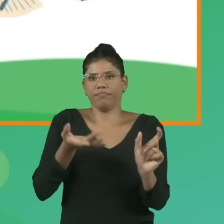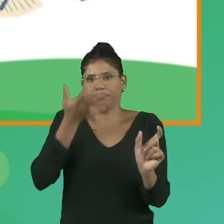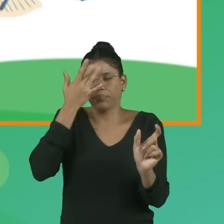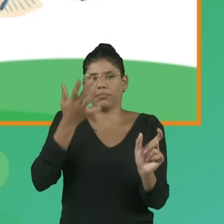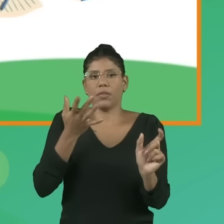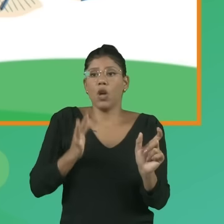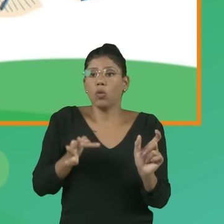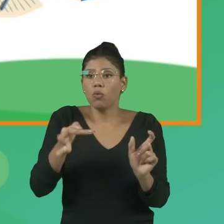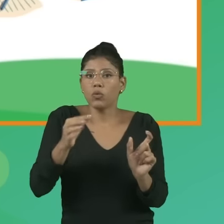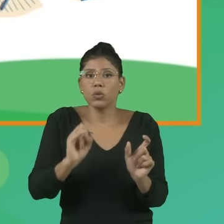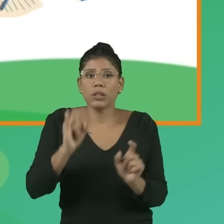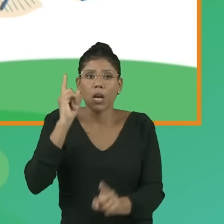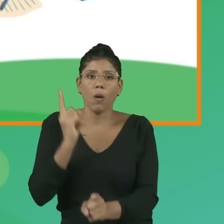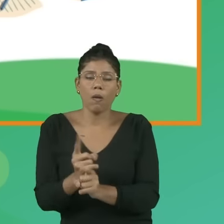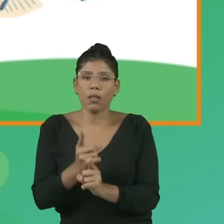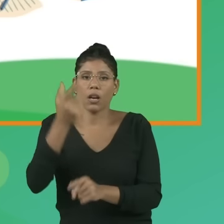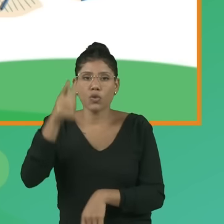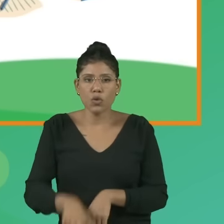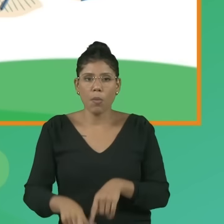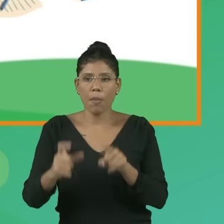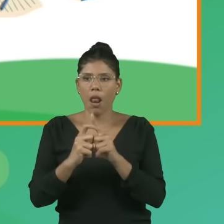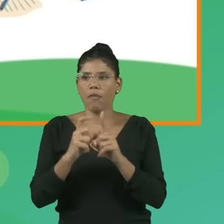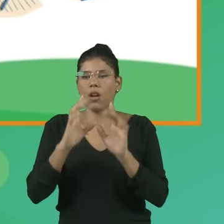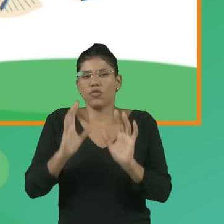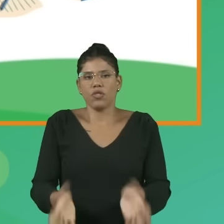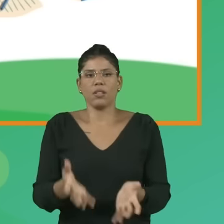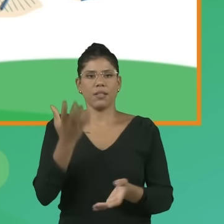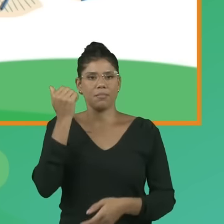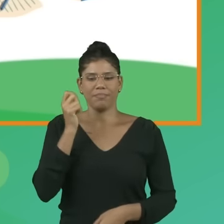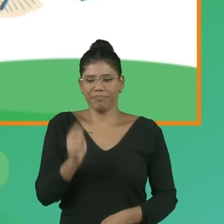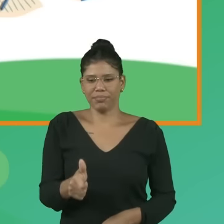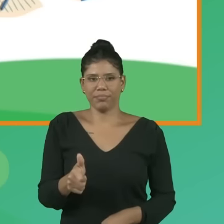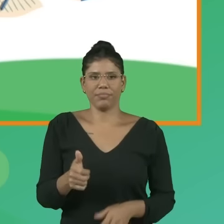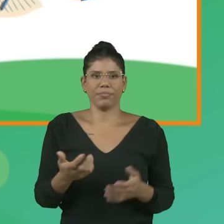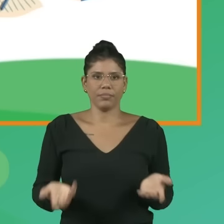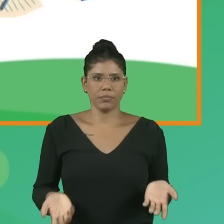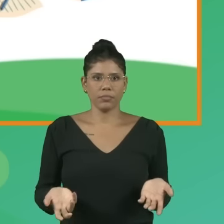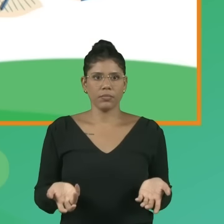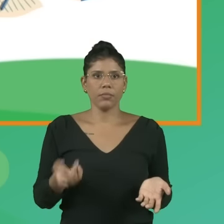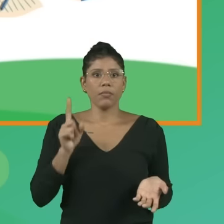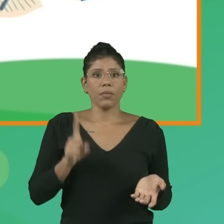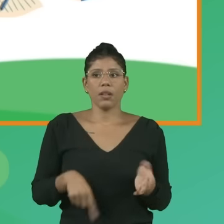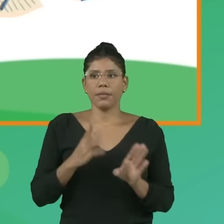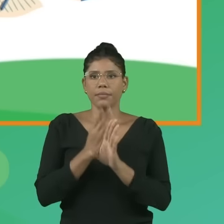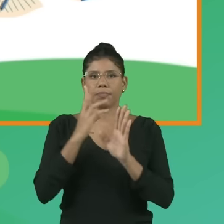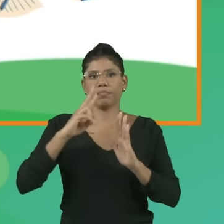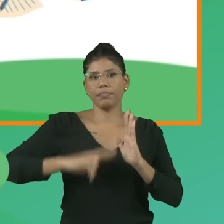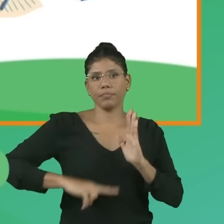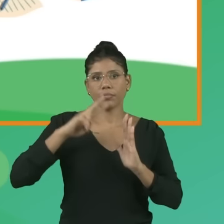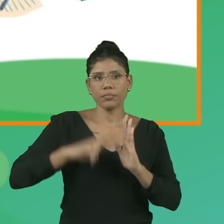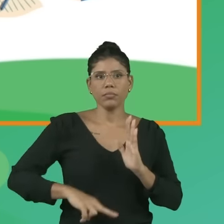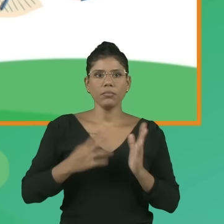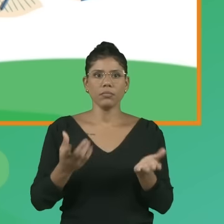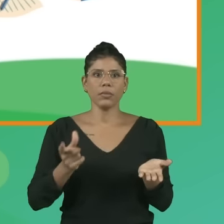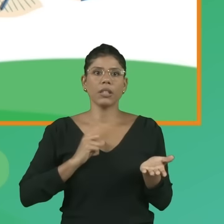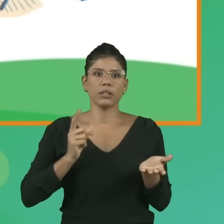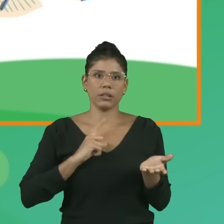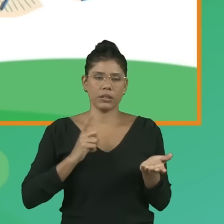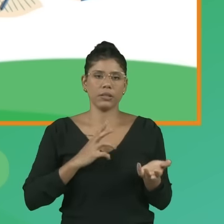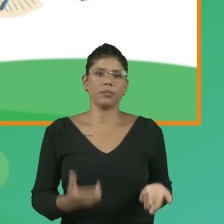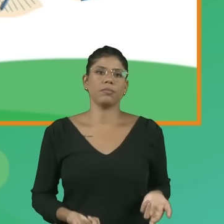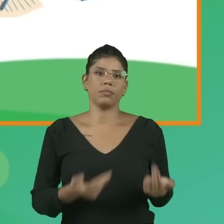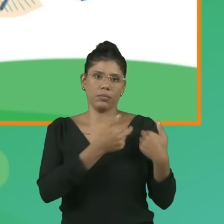futuramente, se você ver isso novamente, você vai recordar. isso vem com a leitura. Então, a leitura tem esse papel